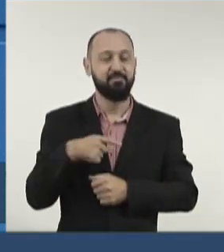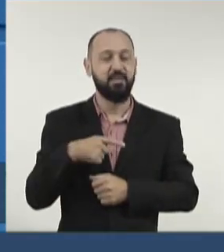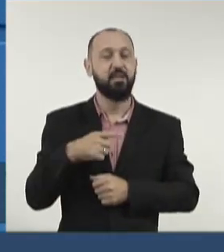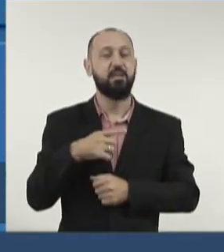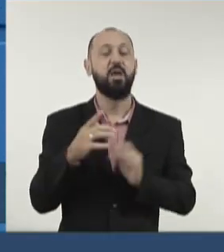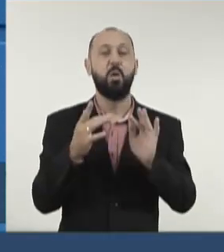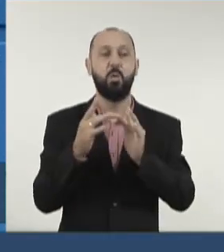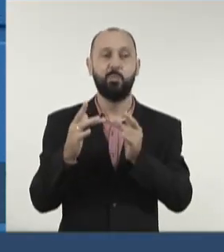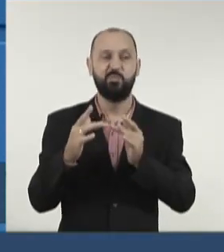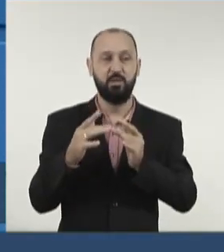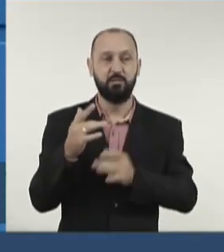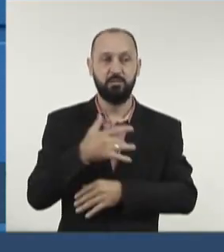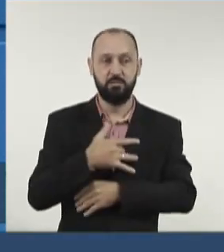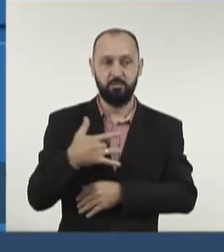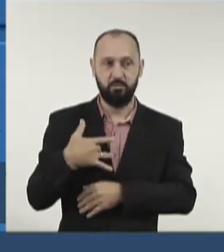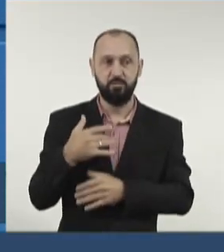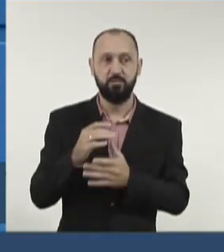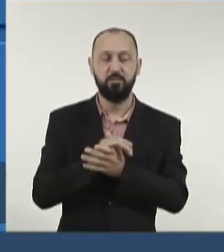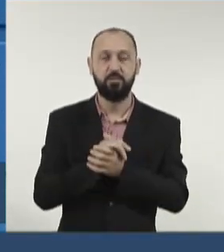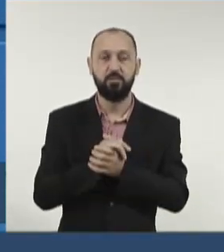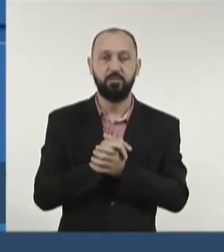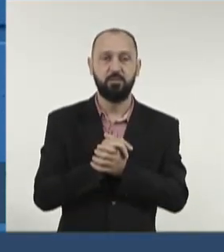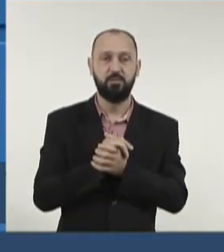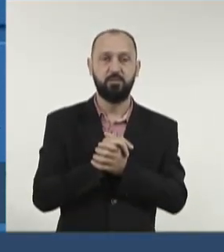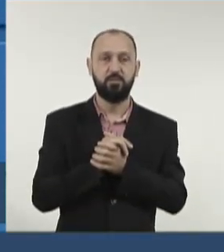saúde, né? E nós vimos que